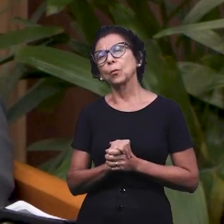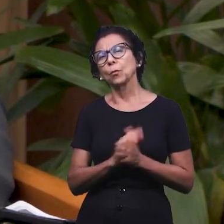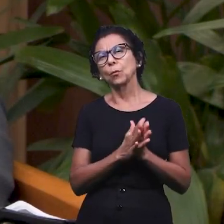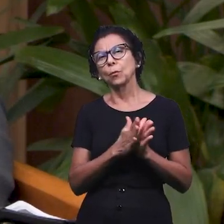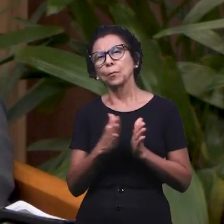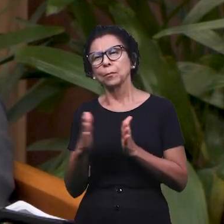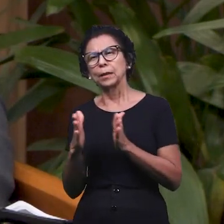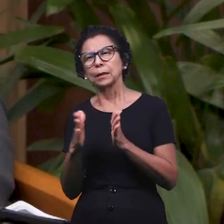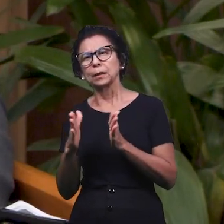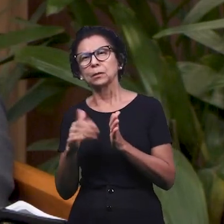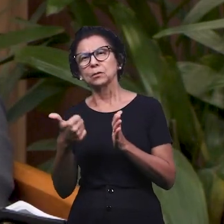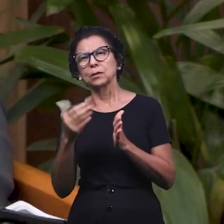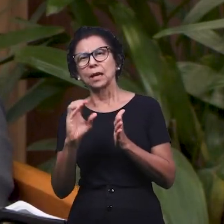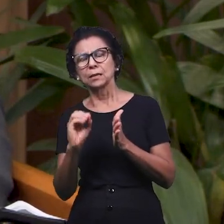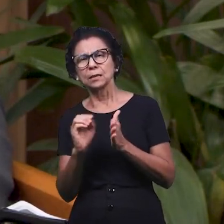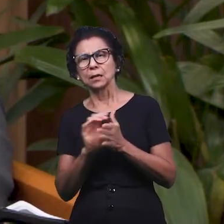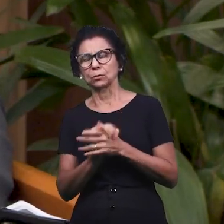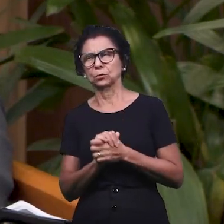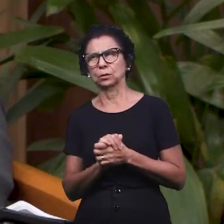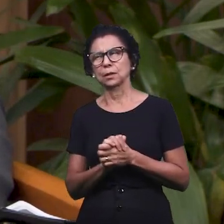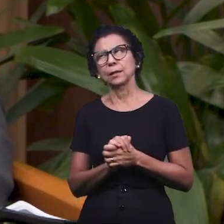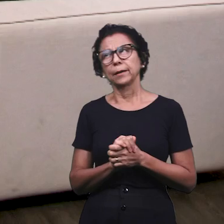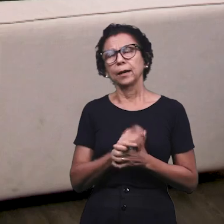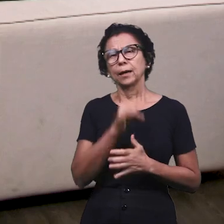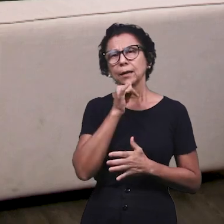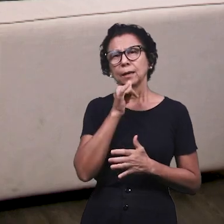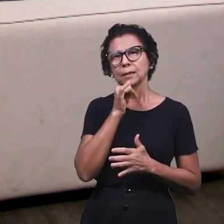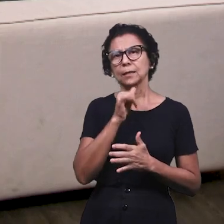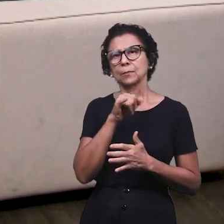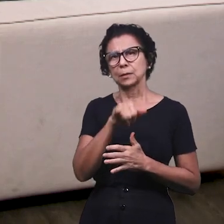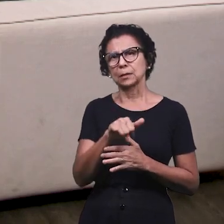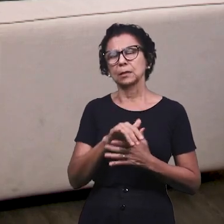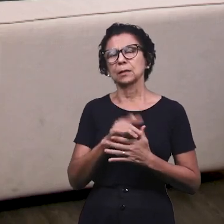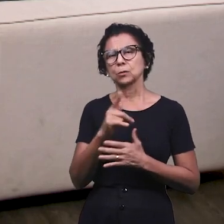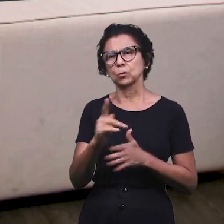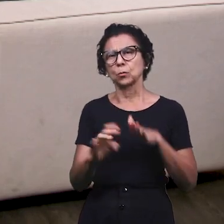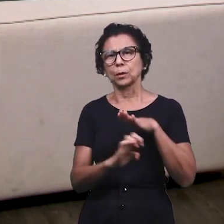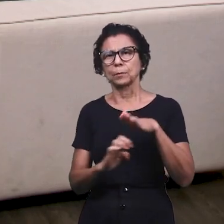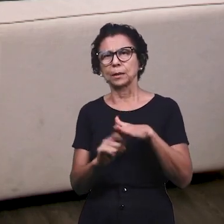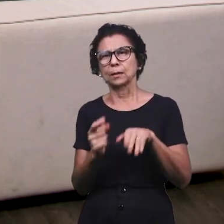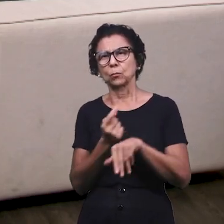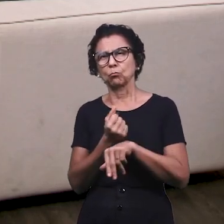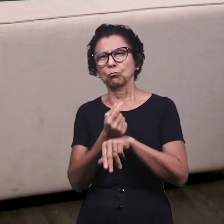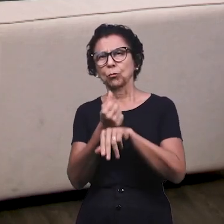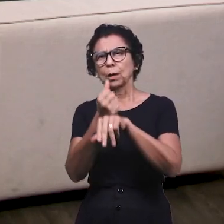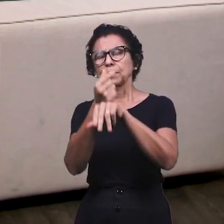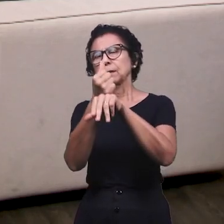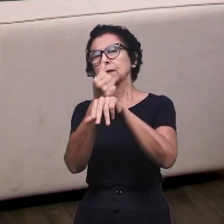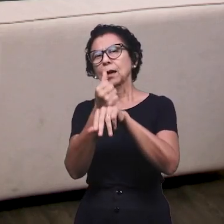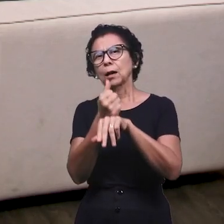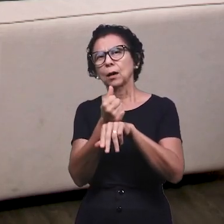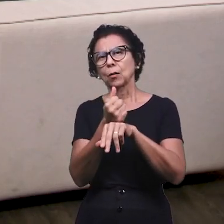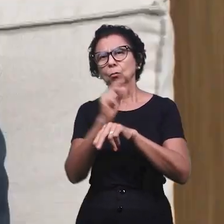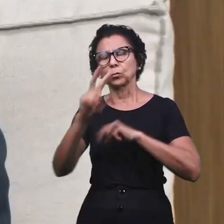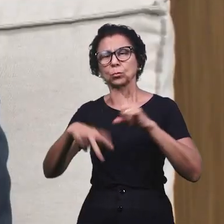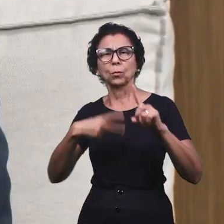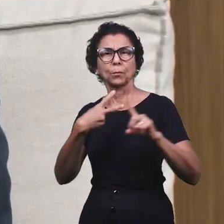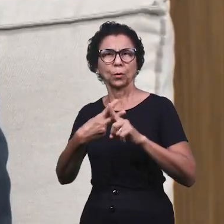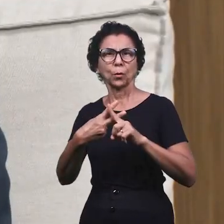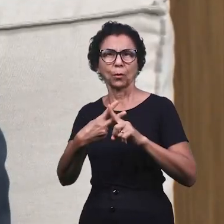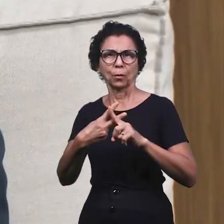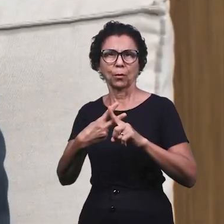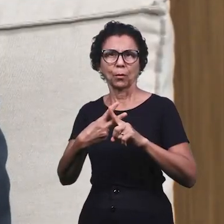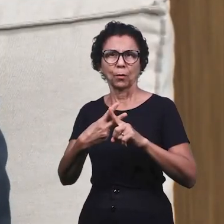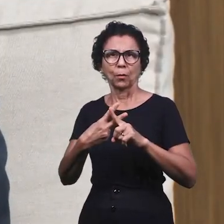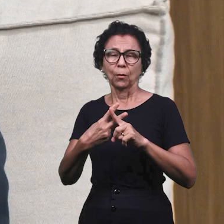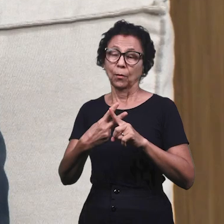isso não está ali, isso prejudica lá então na importação ou na exportação? Para o Radar Expresso, a alfândega